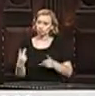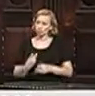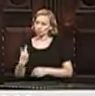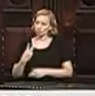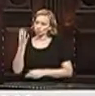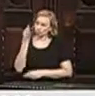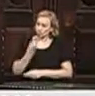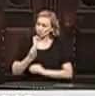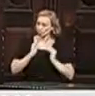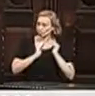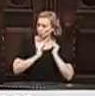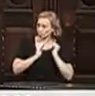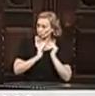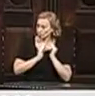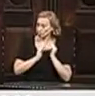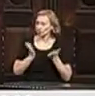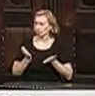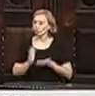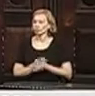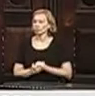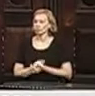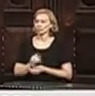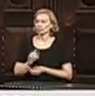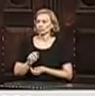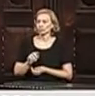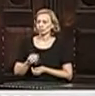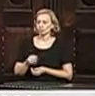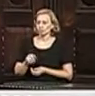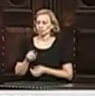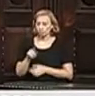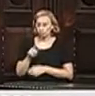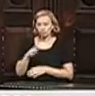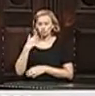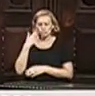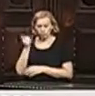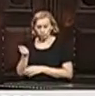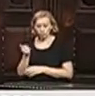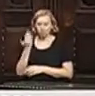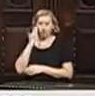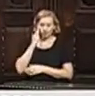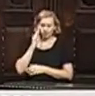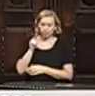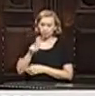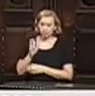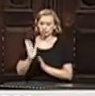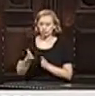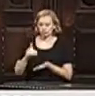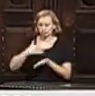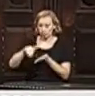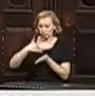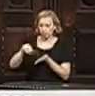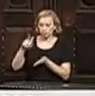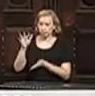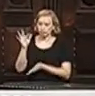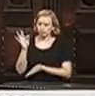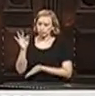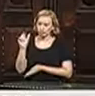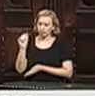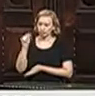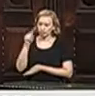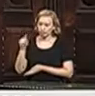do imóvel, e o senhor foi secretário de Fazenda, está entendendo o que eu estou dizendo? Se levou 10